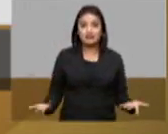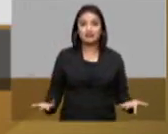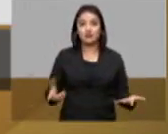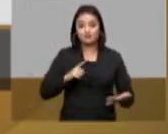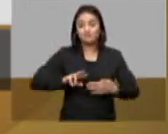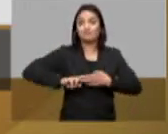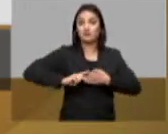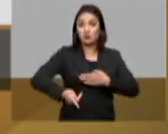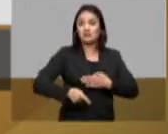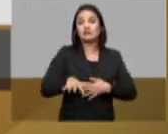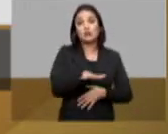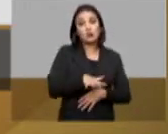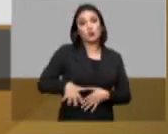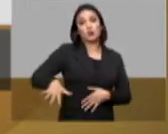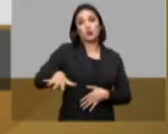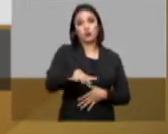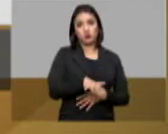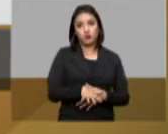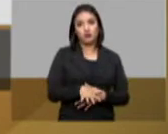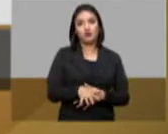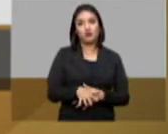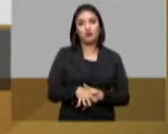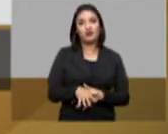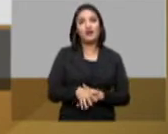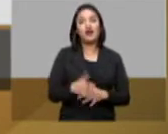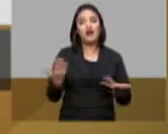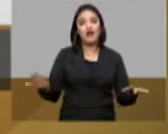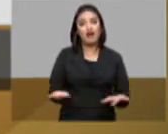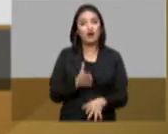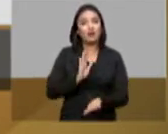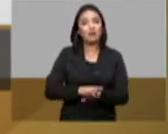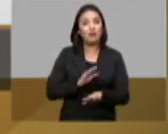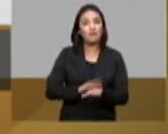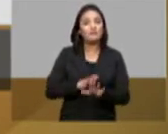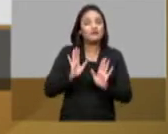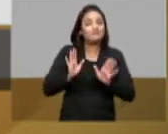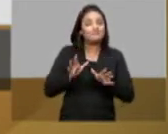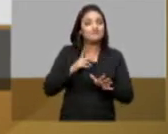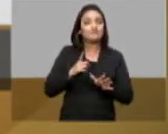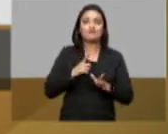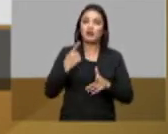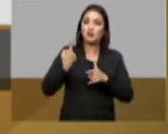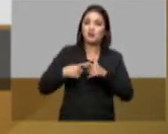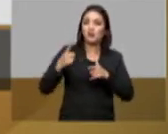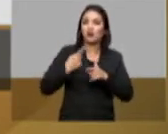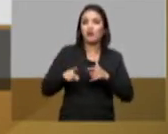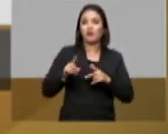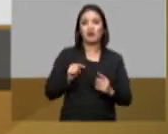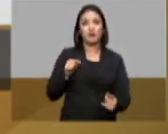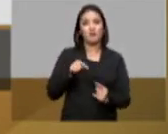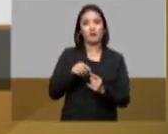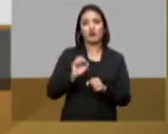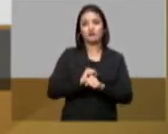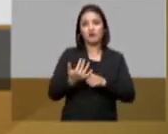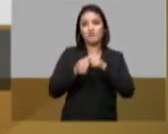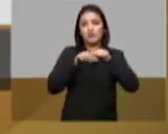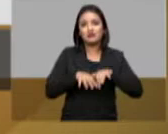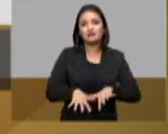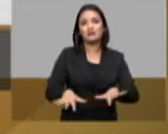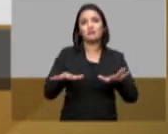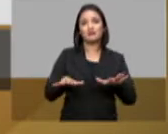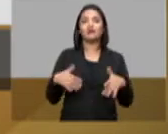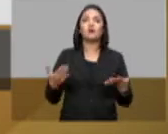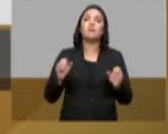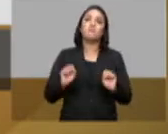de um contexto, inclusive, já extremamente afetado pela crise da pandemia, que tem aí a aptidão